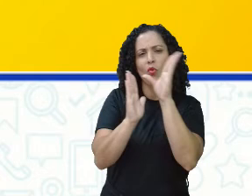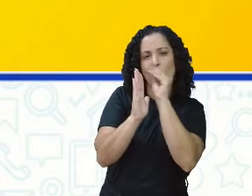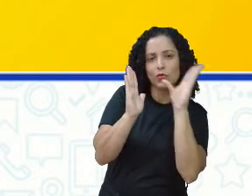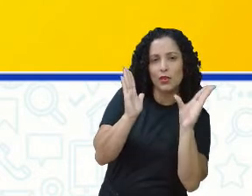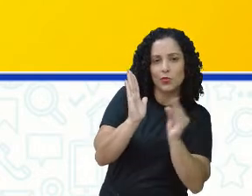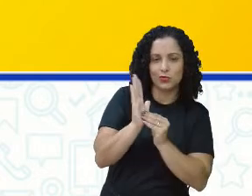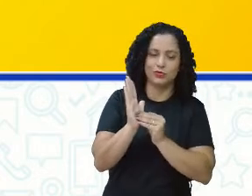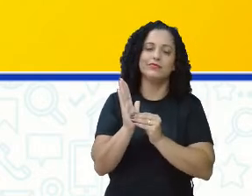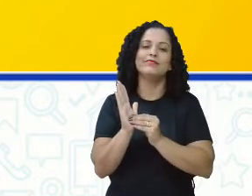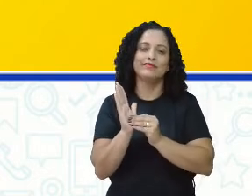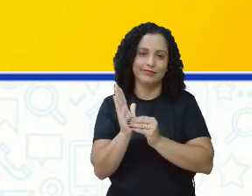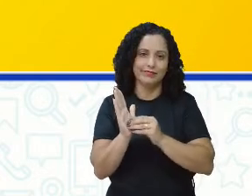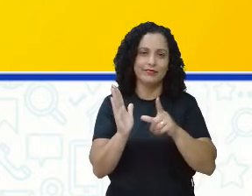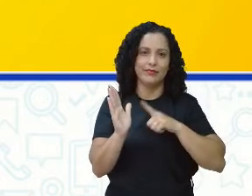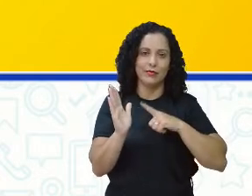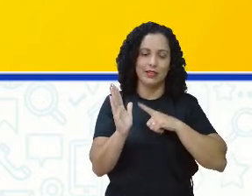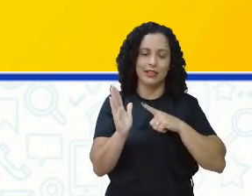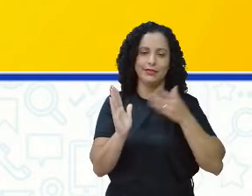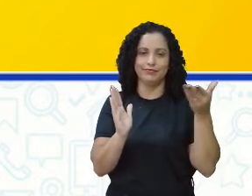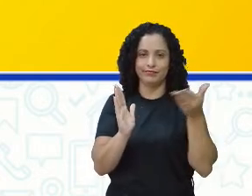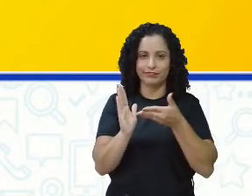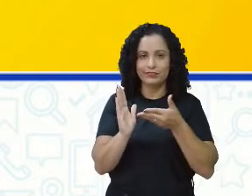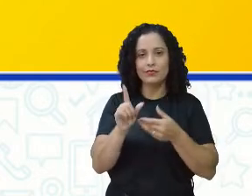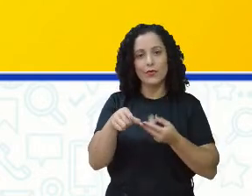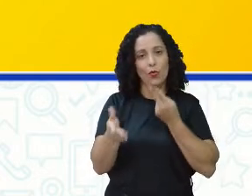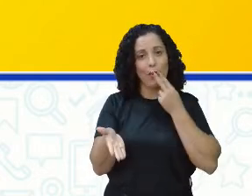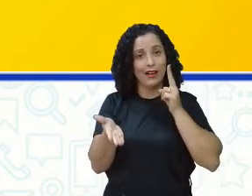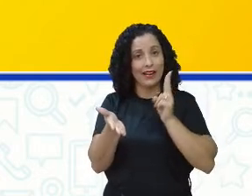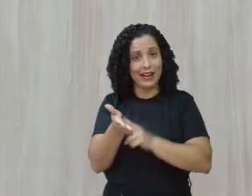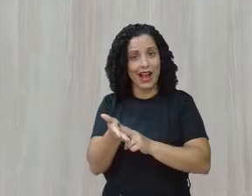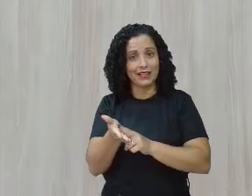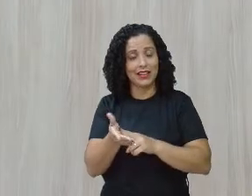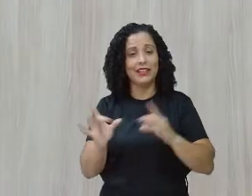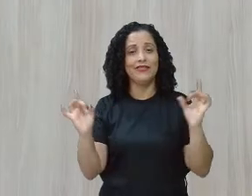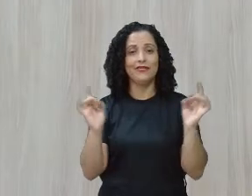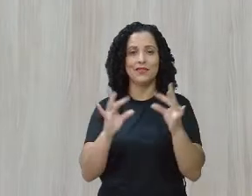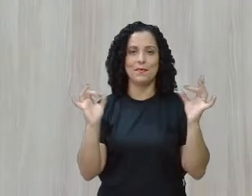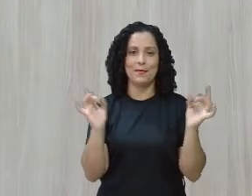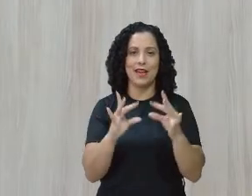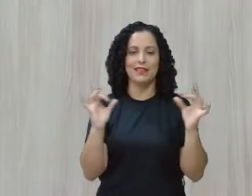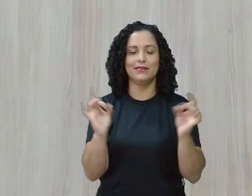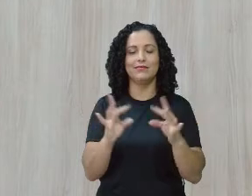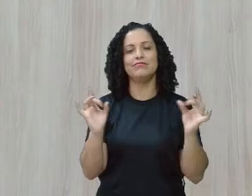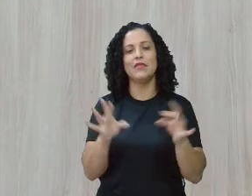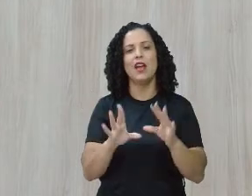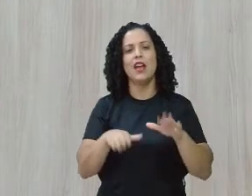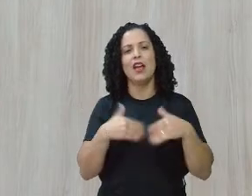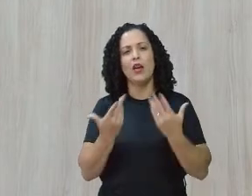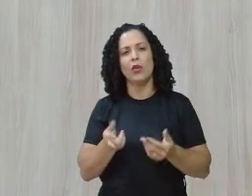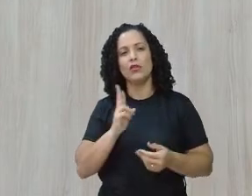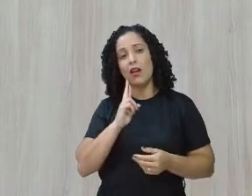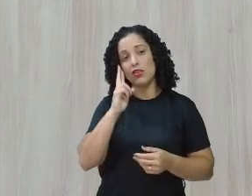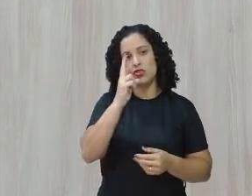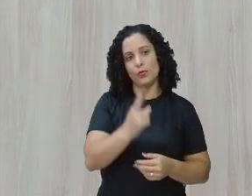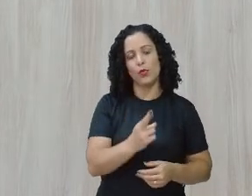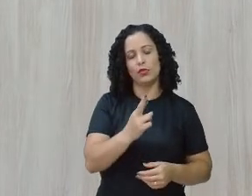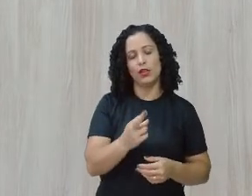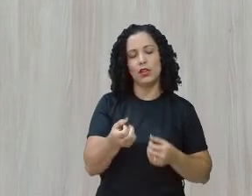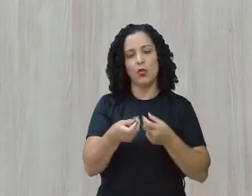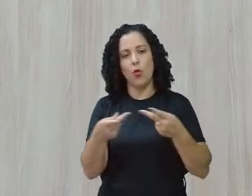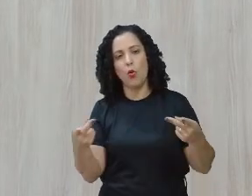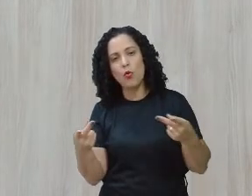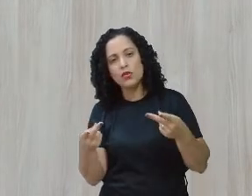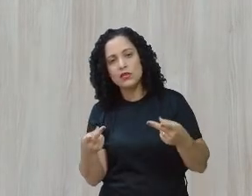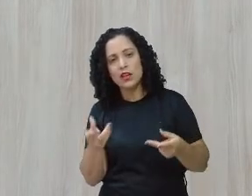de comunicação. Então, ela é uma carta de feedback, que é quando a gente responde a alguma coisa que foi